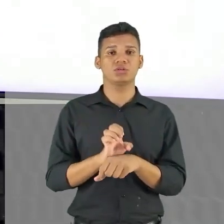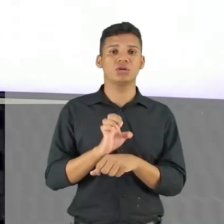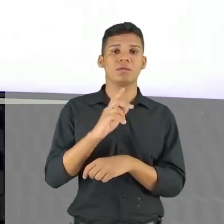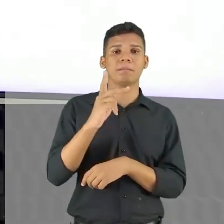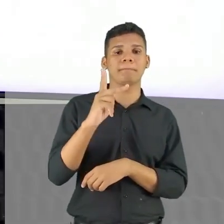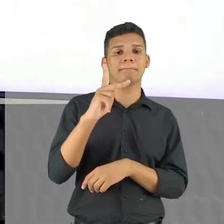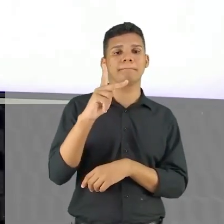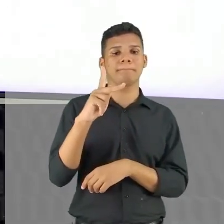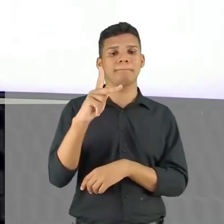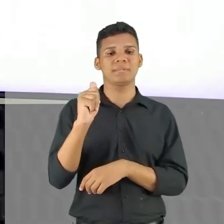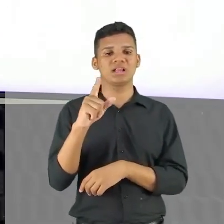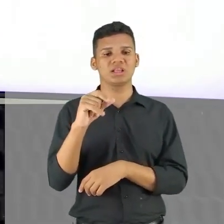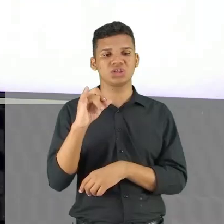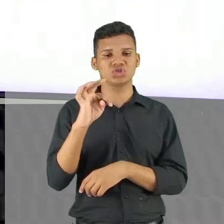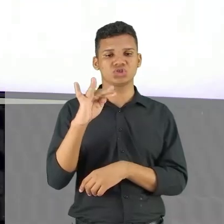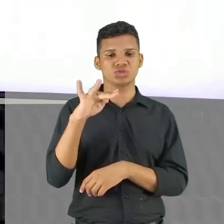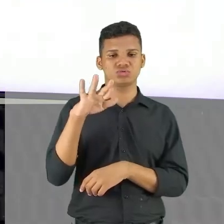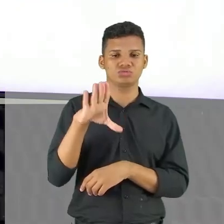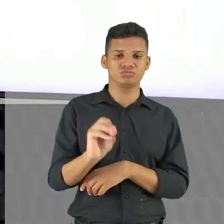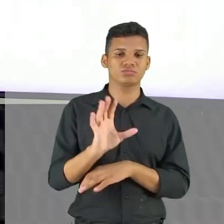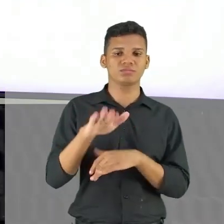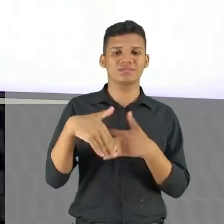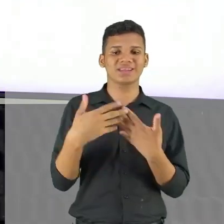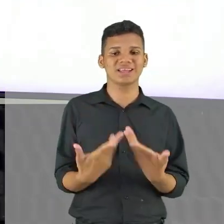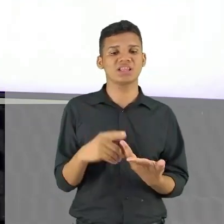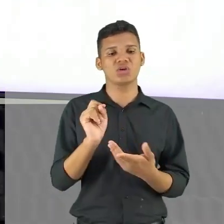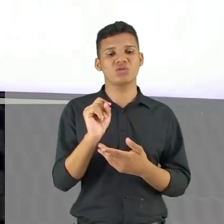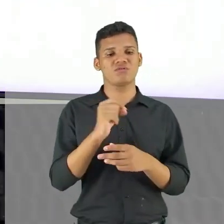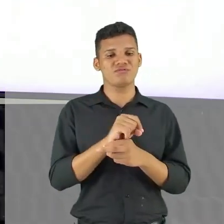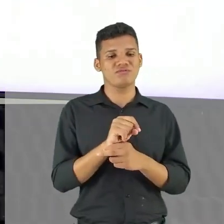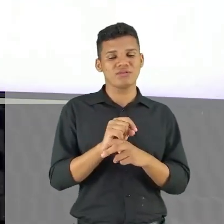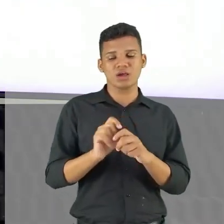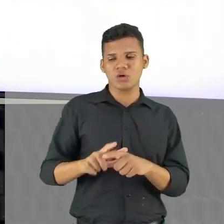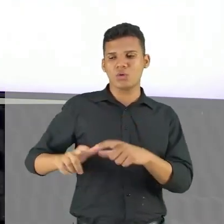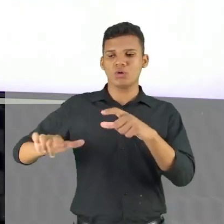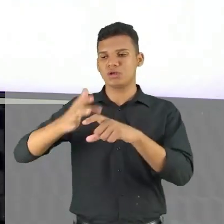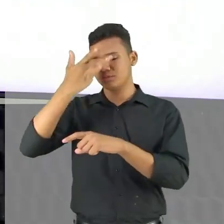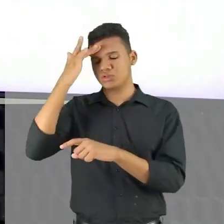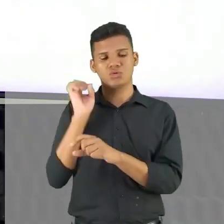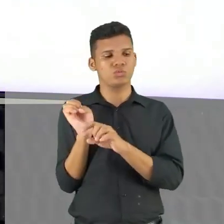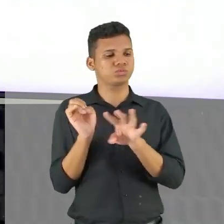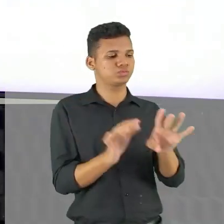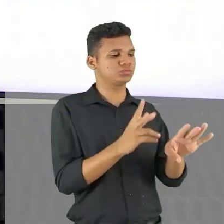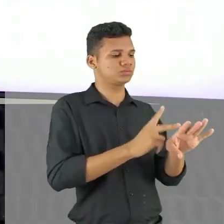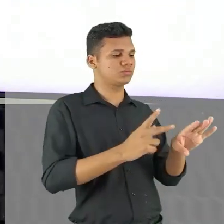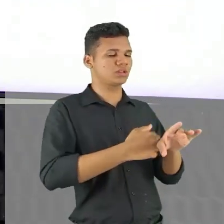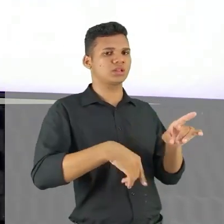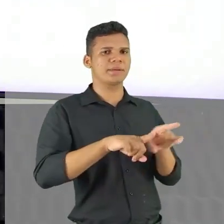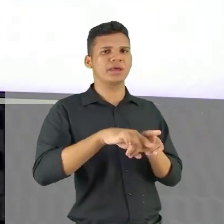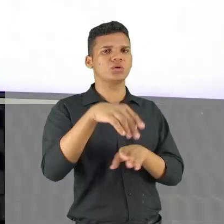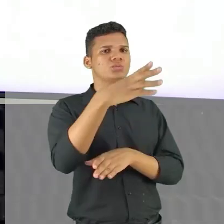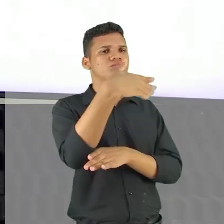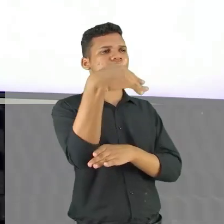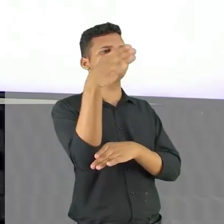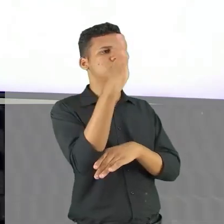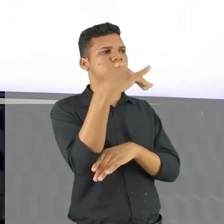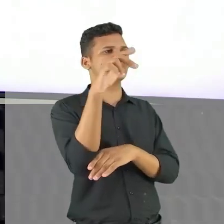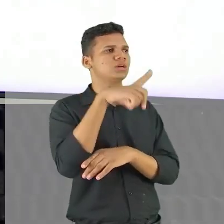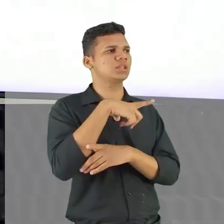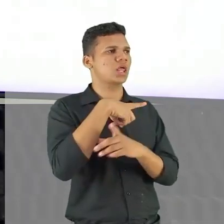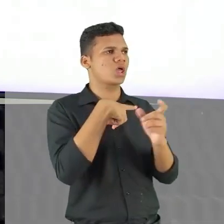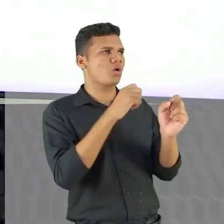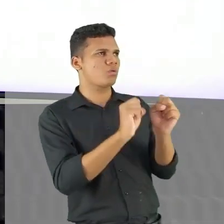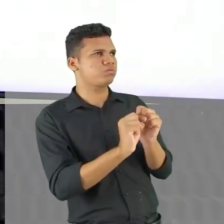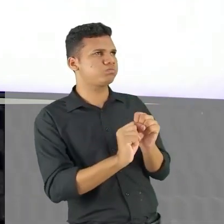da aprovação da resolução, centenas de pessoas foram à praça da cidade, com bandeiras palestinas, soltaram fogos de